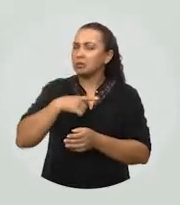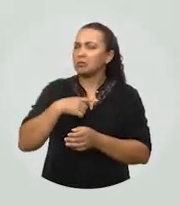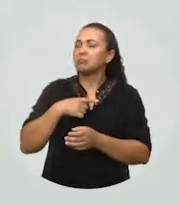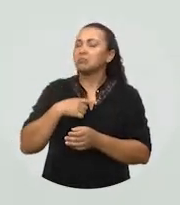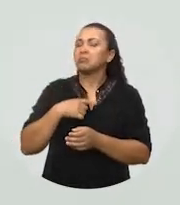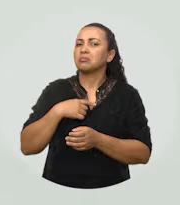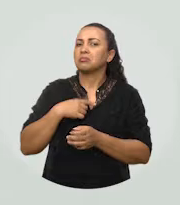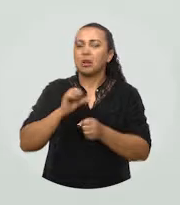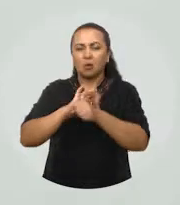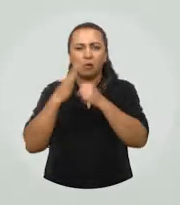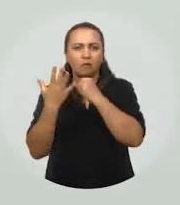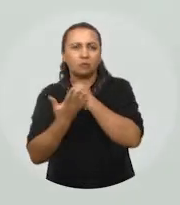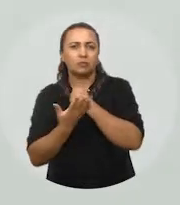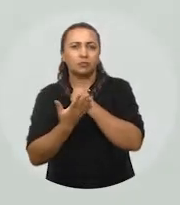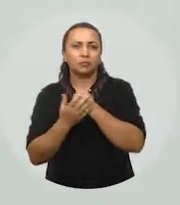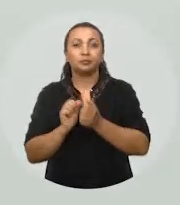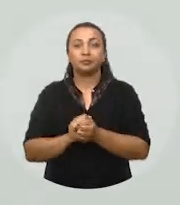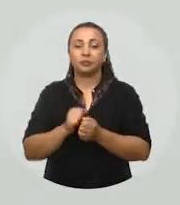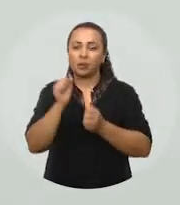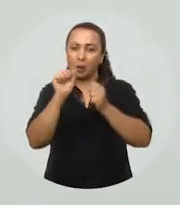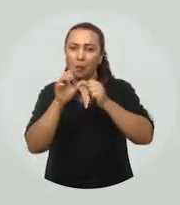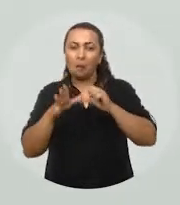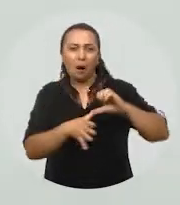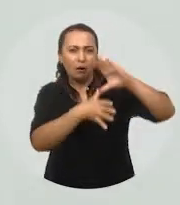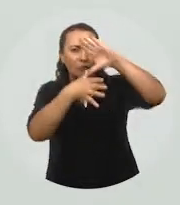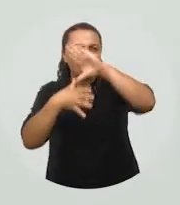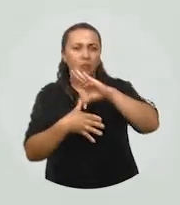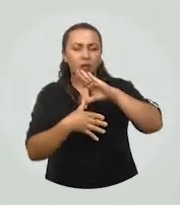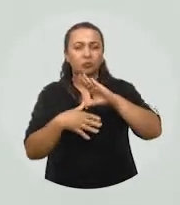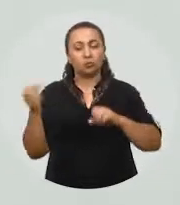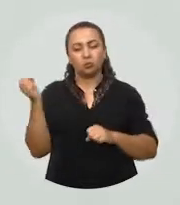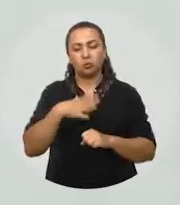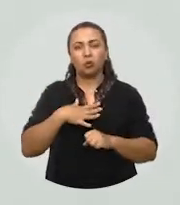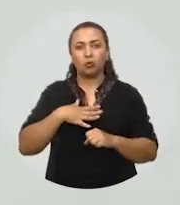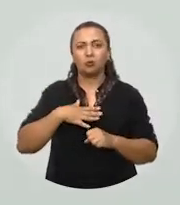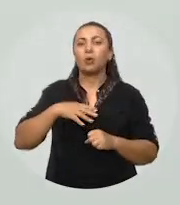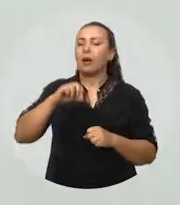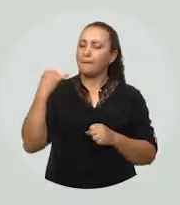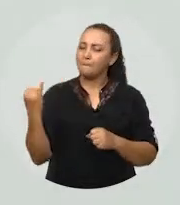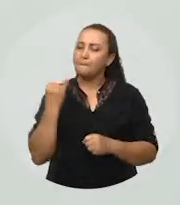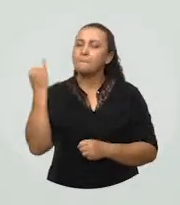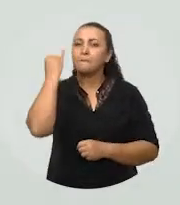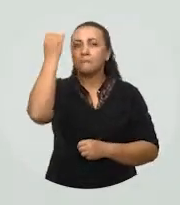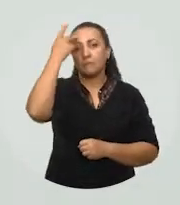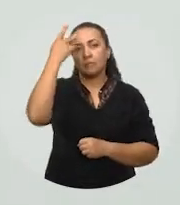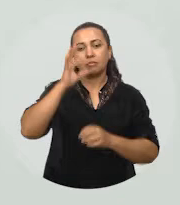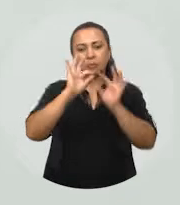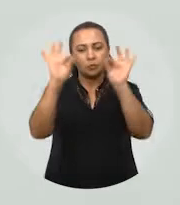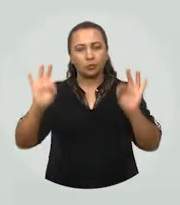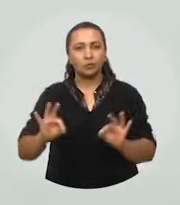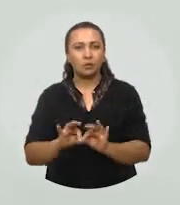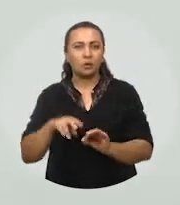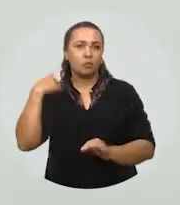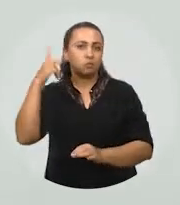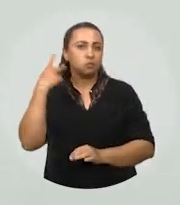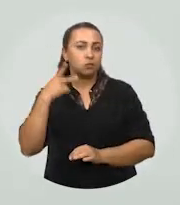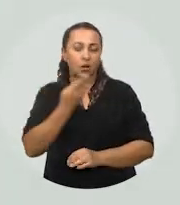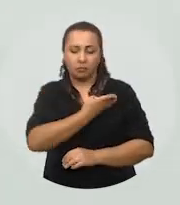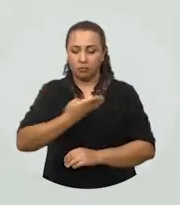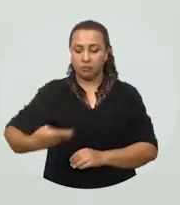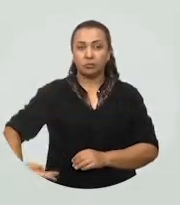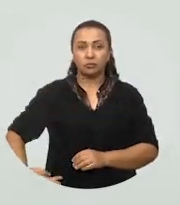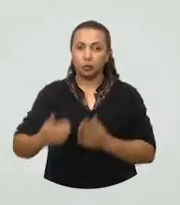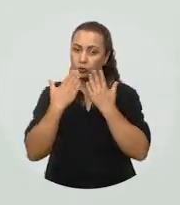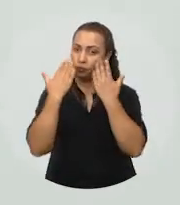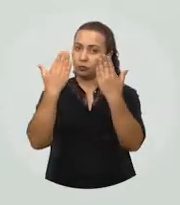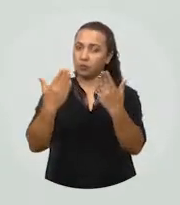novo coronavírus. Manter um mapeamento atualizado dos vírus em circulação é fundamental para o planejamento de políticas públicas